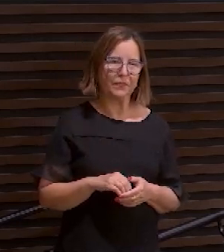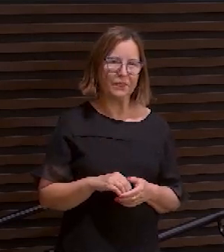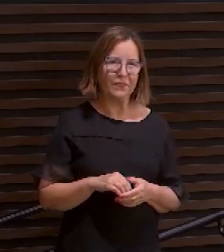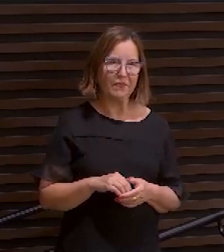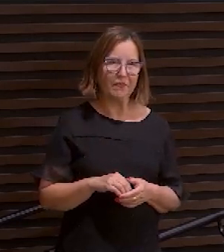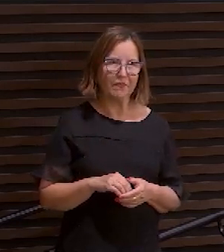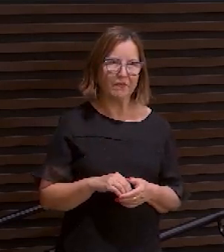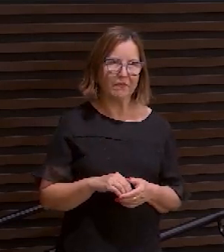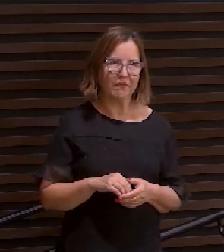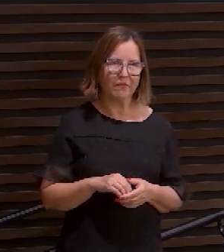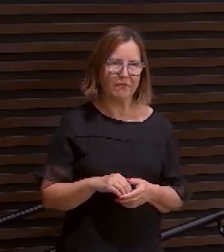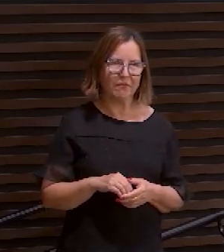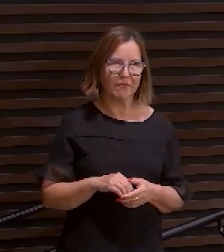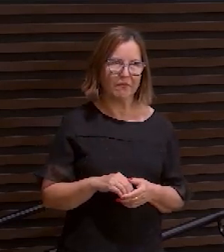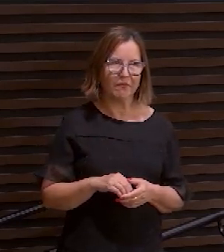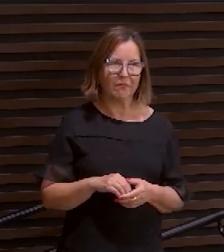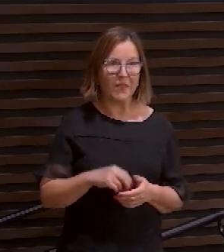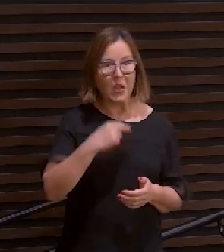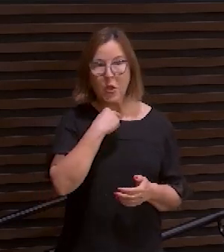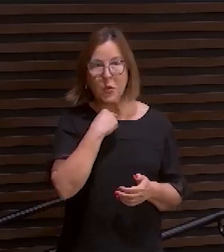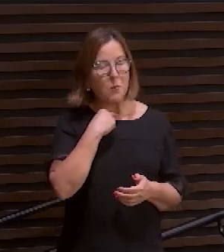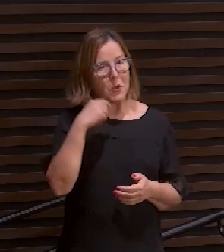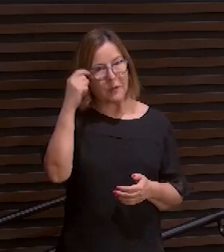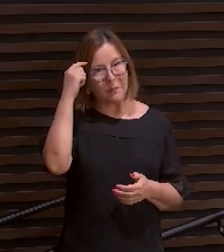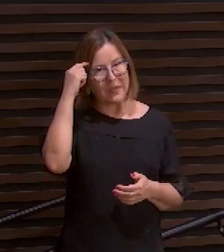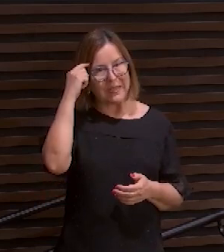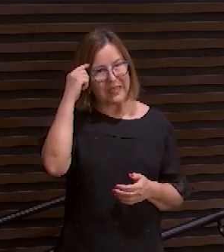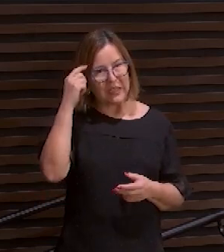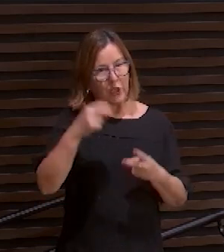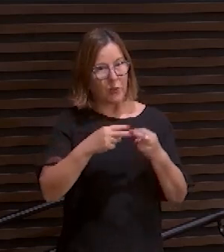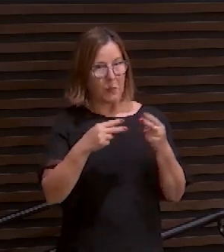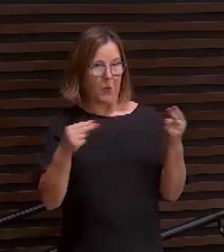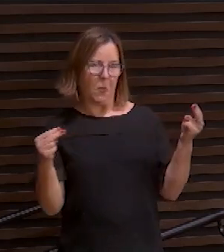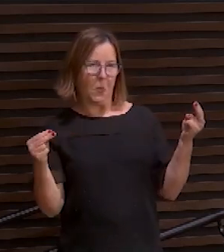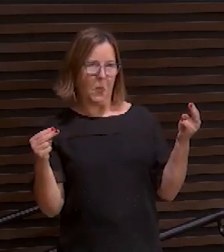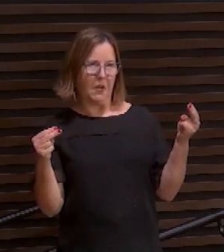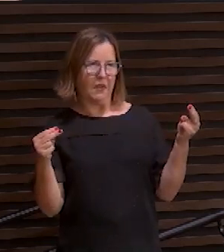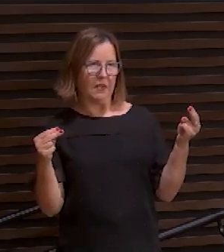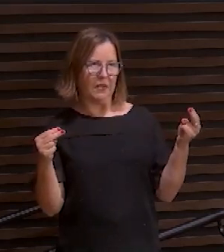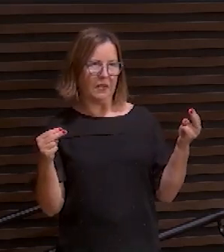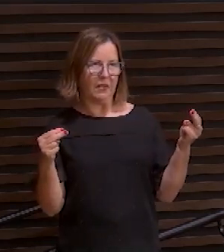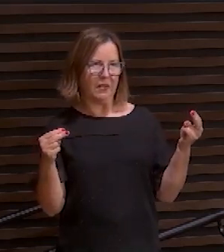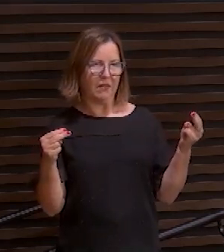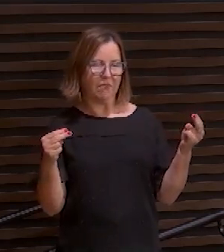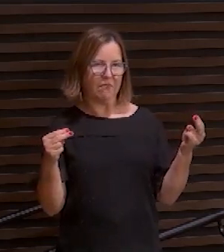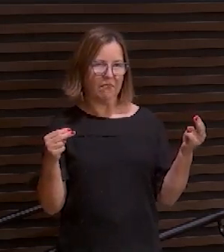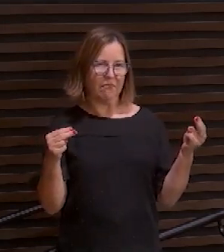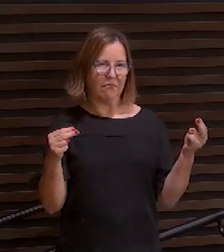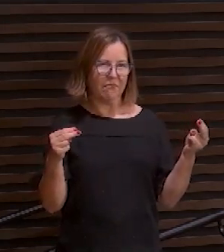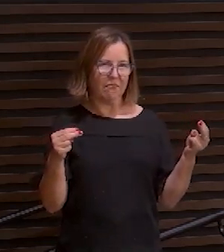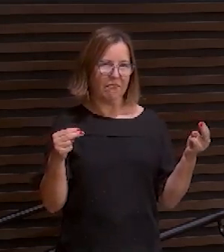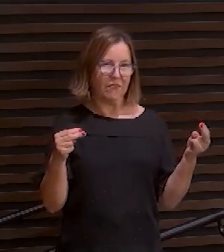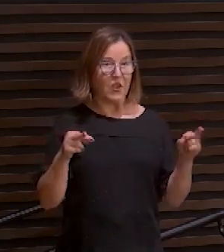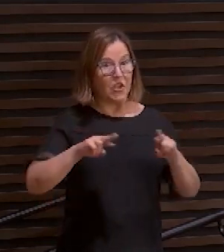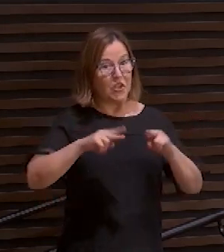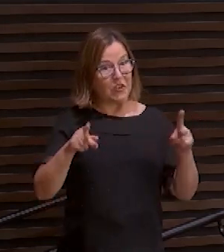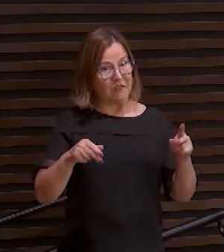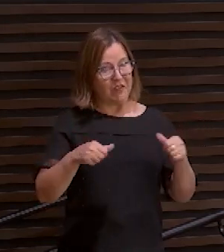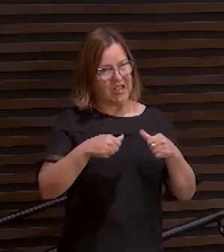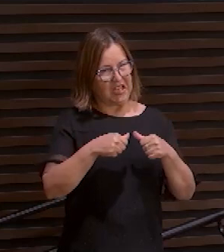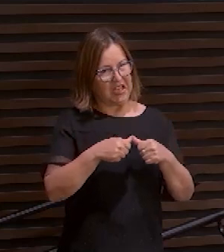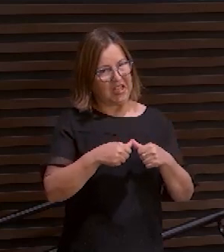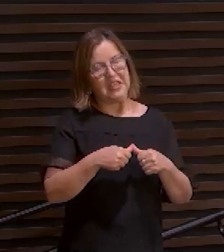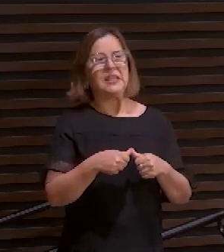eu não posso pensar em algo que fuja a essas coisas.